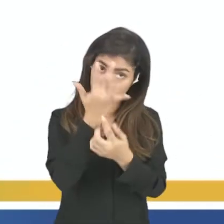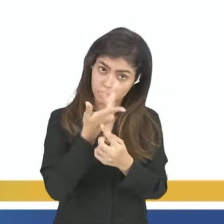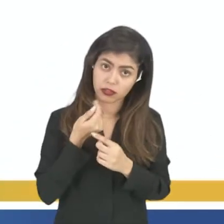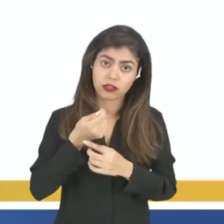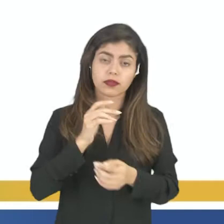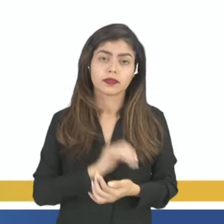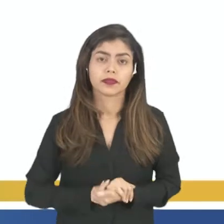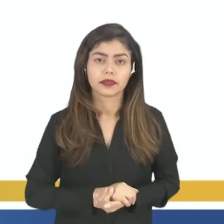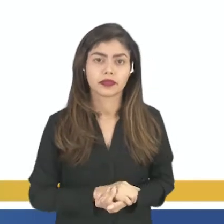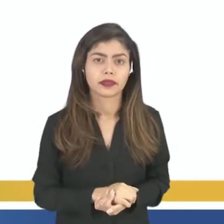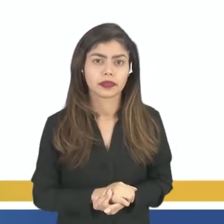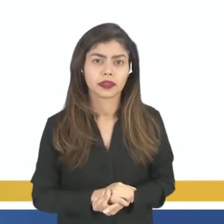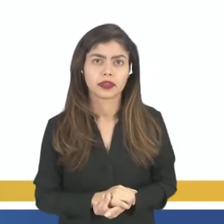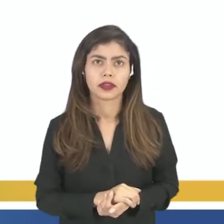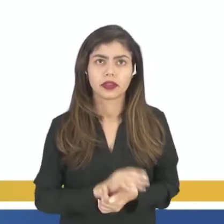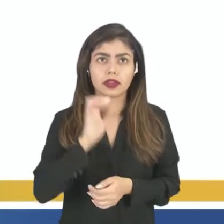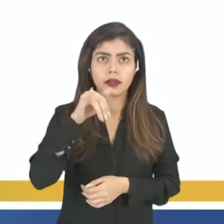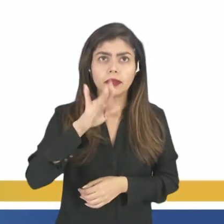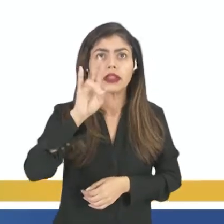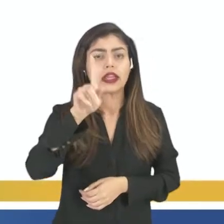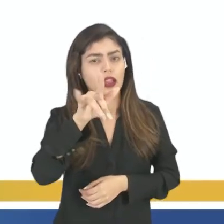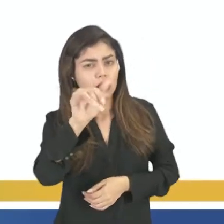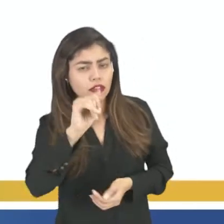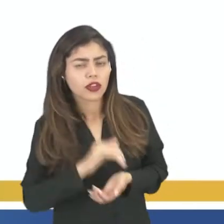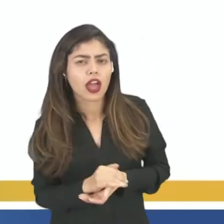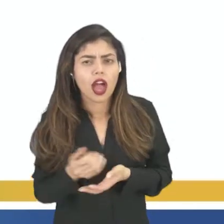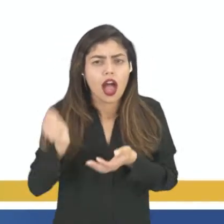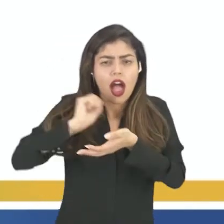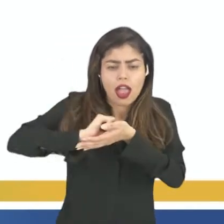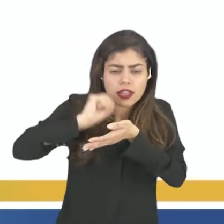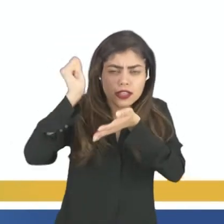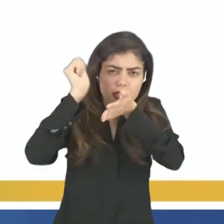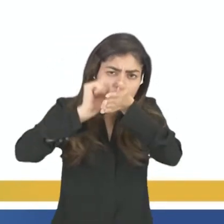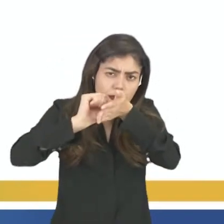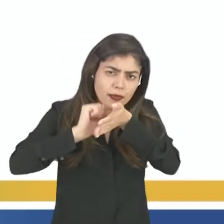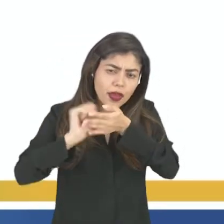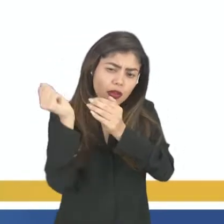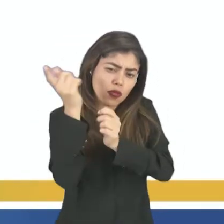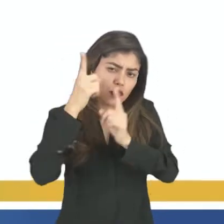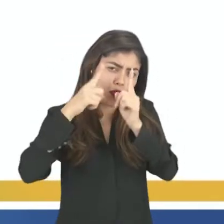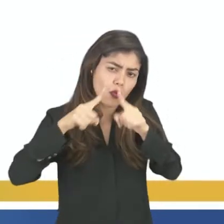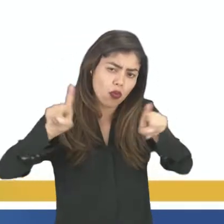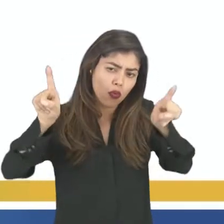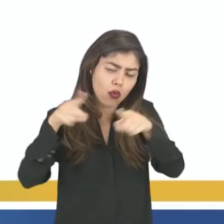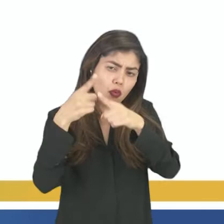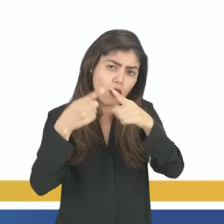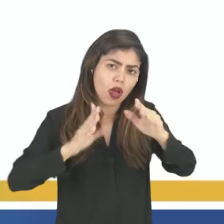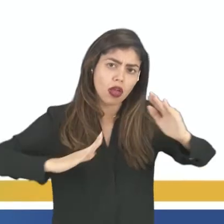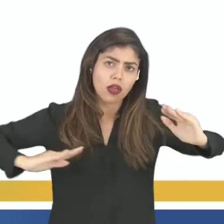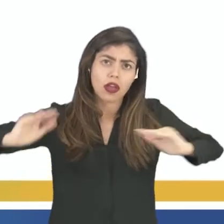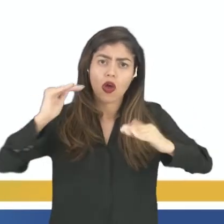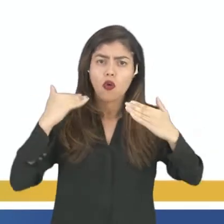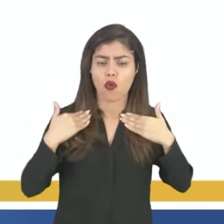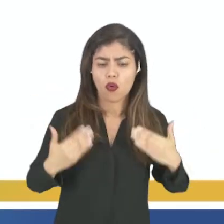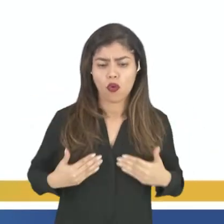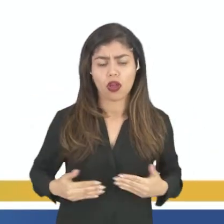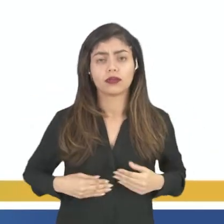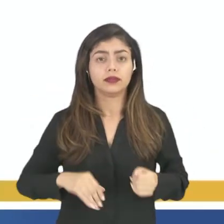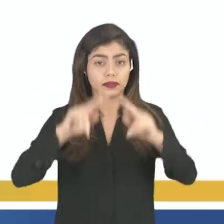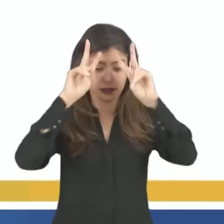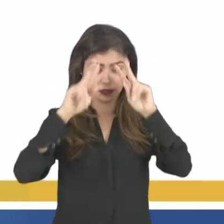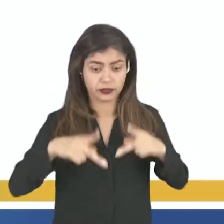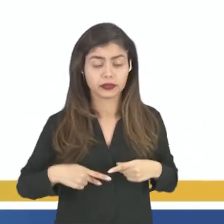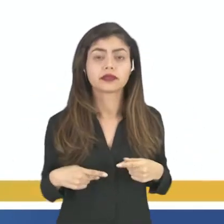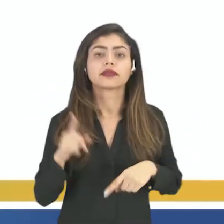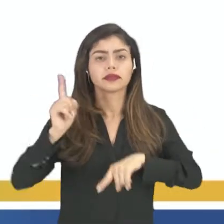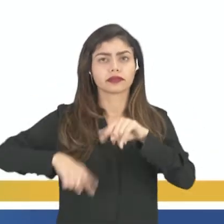Então, em Michelangelo, a anatomia ela se torna música sublime. Nele, o corpo humano é material